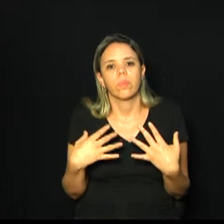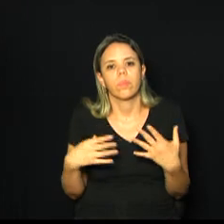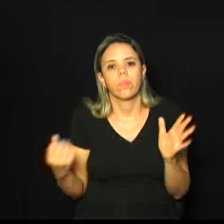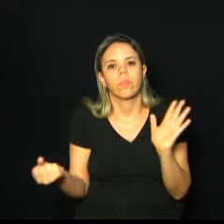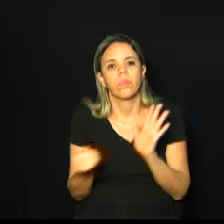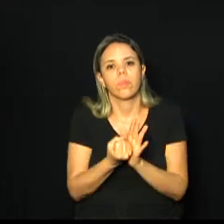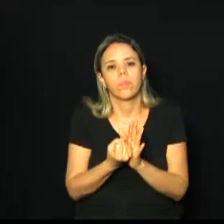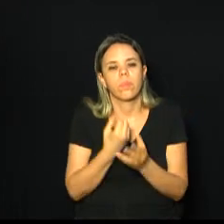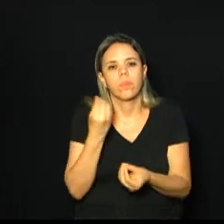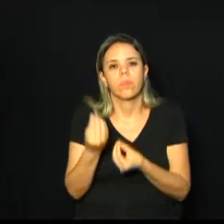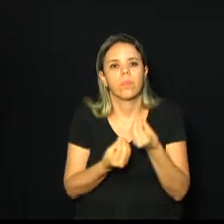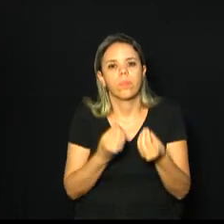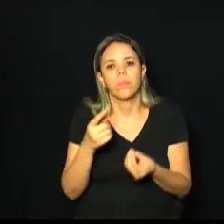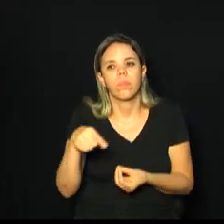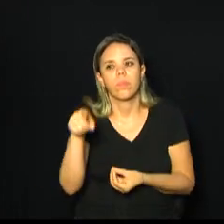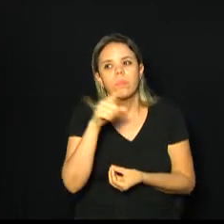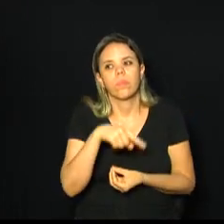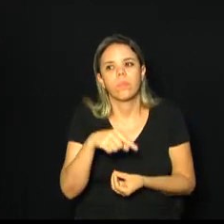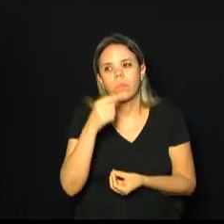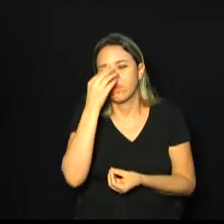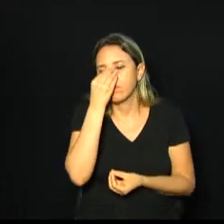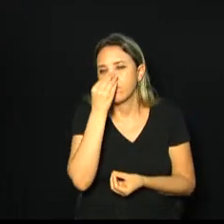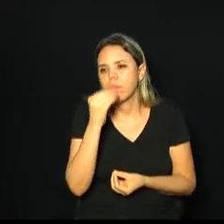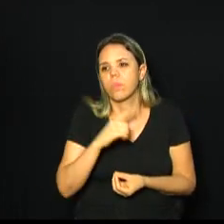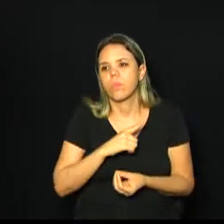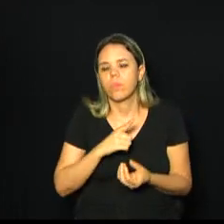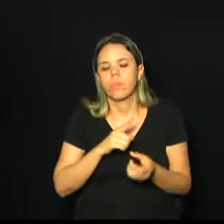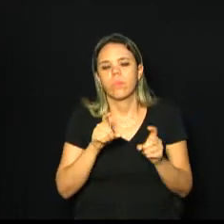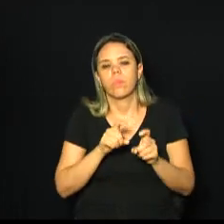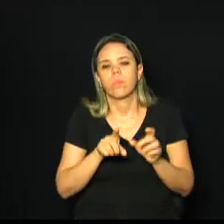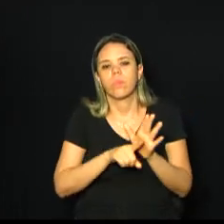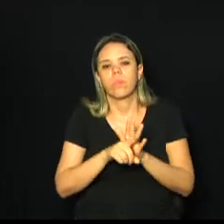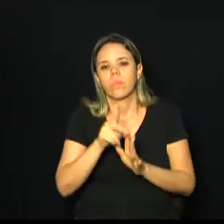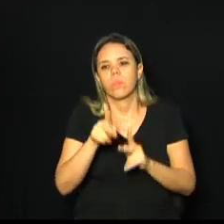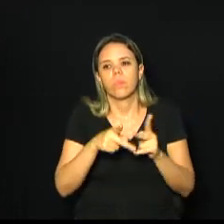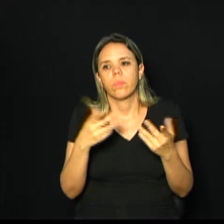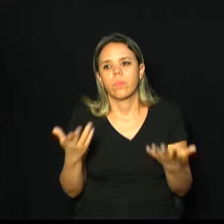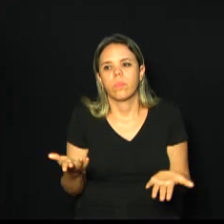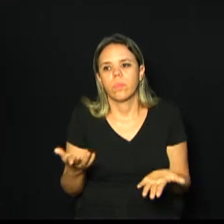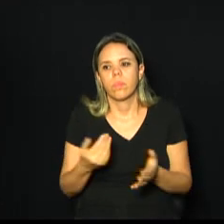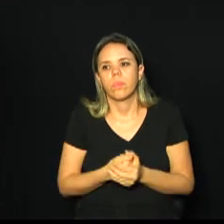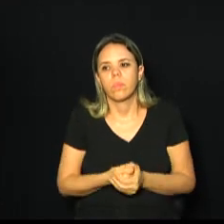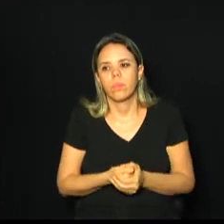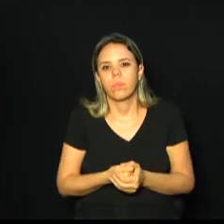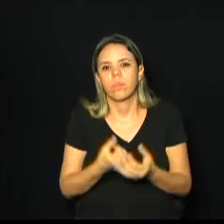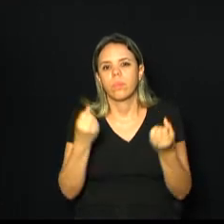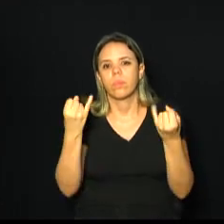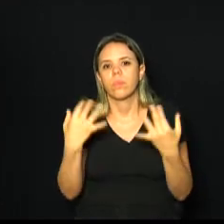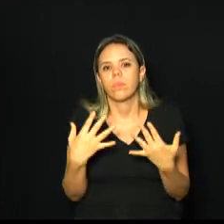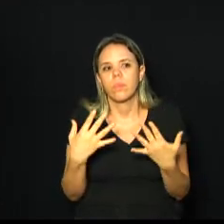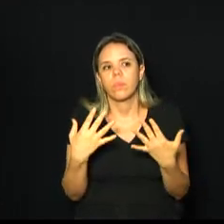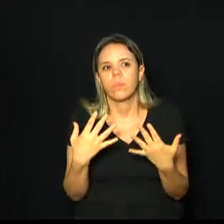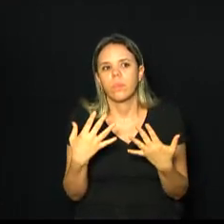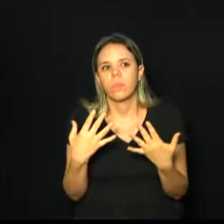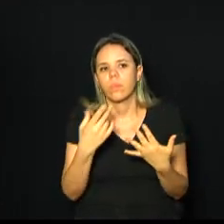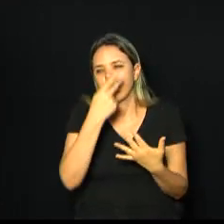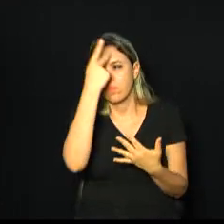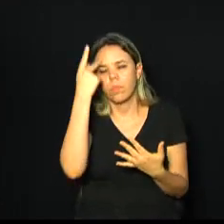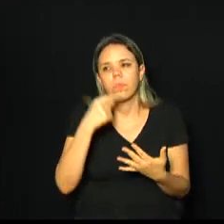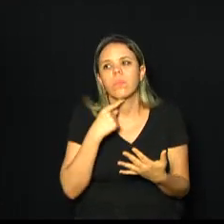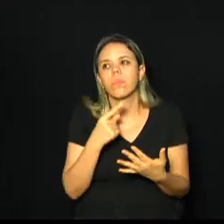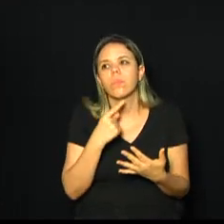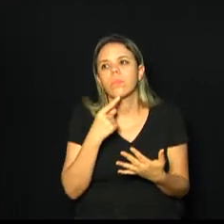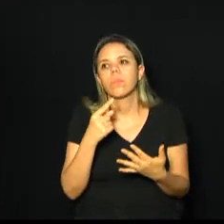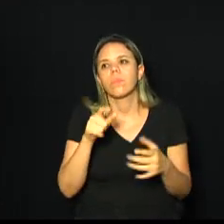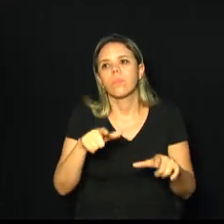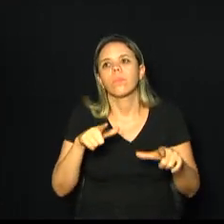de como você obteve o dado da pessoa, para você explicar caso ela questione, porque o